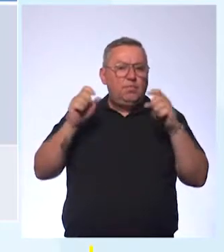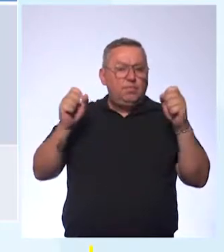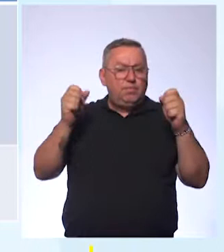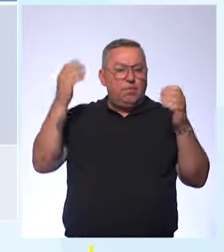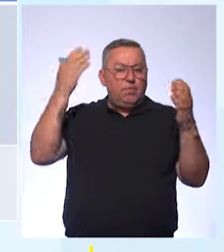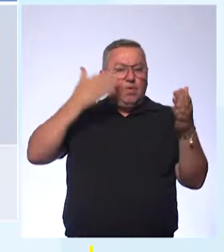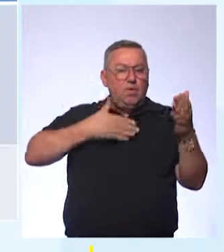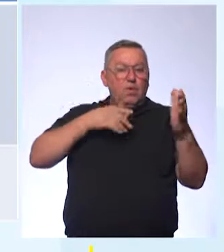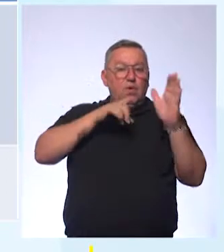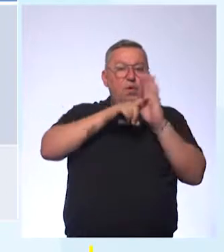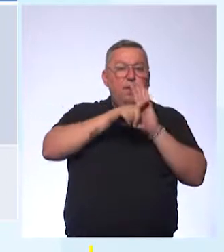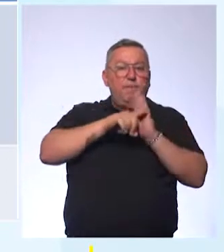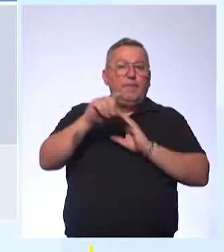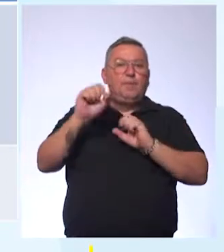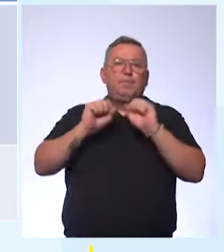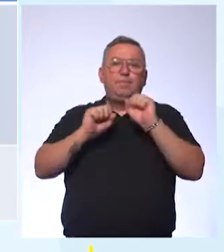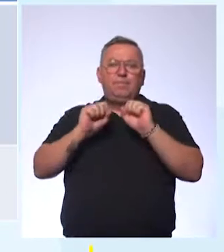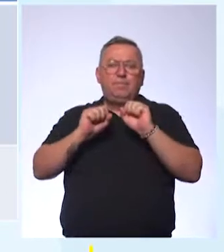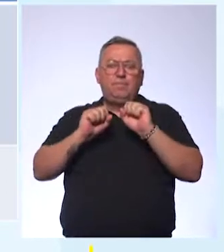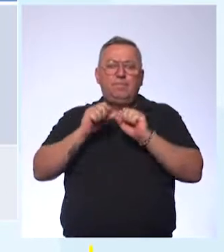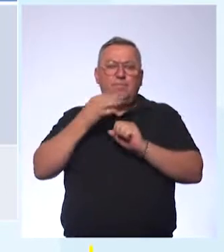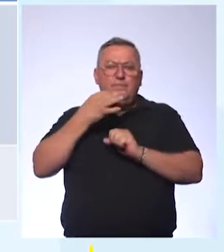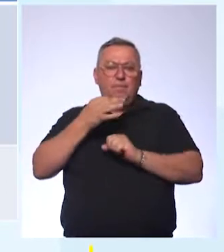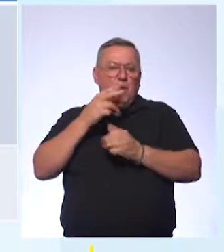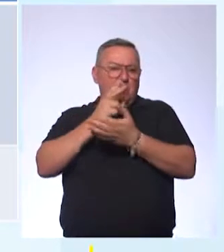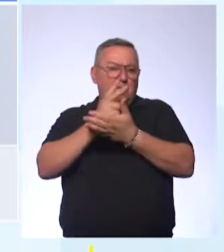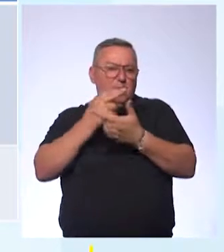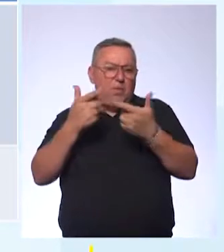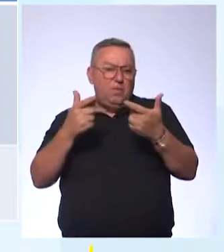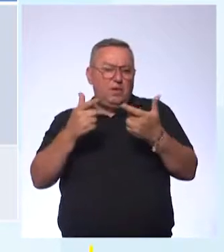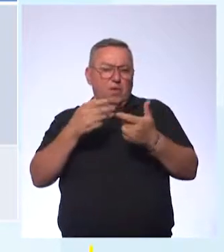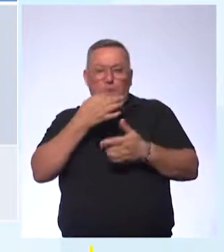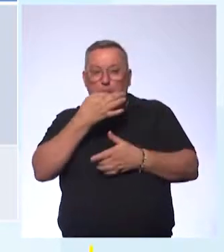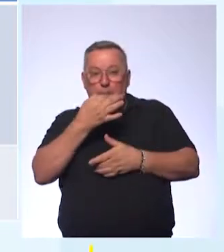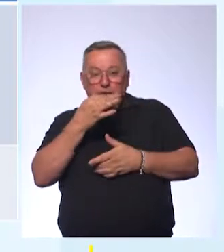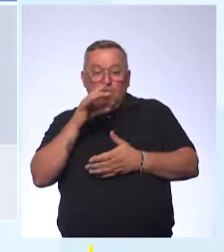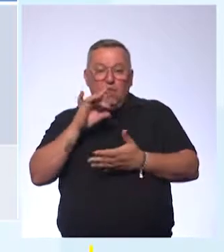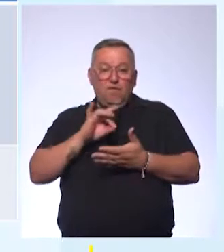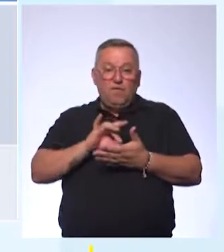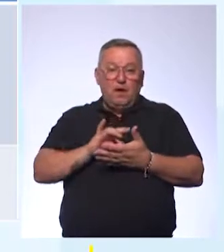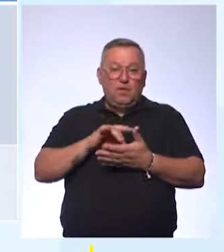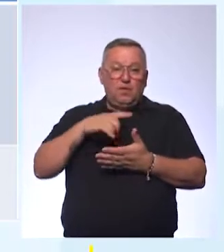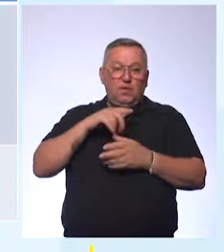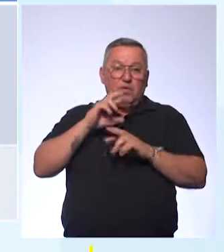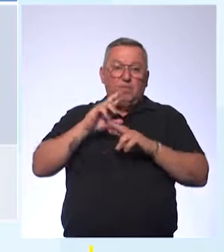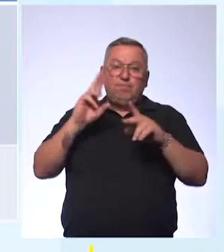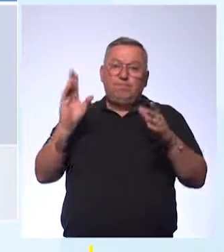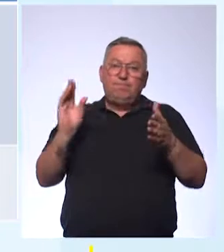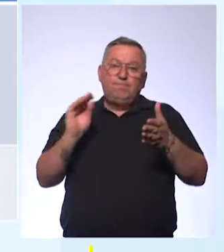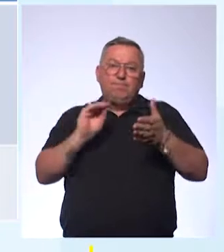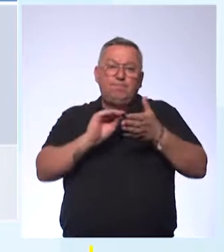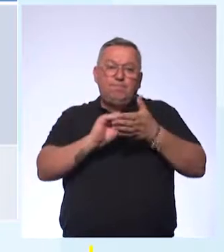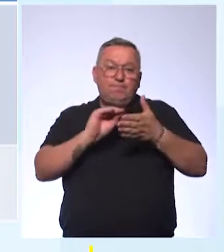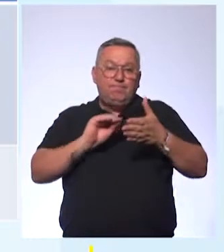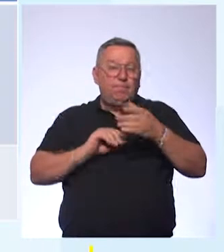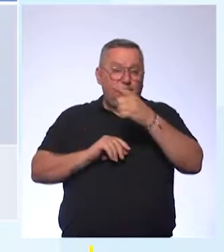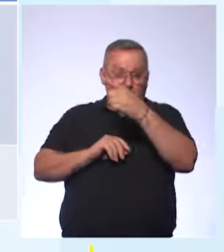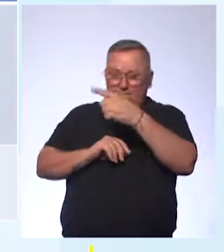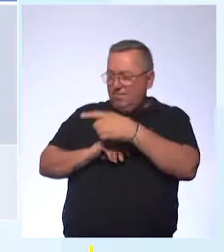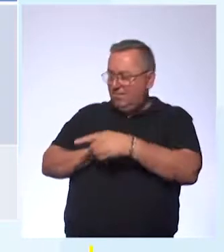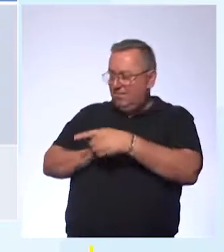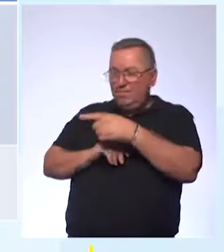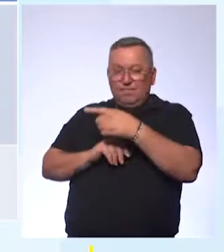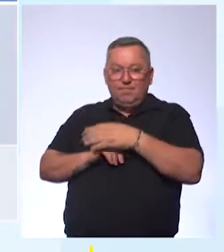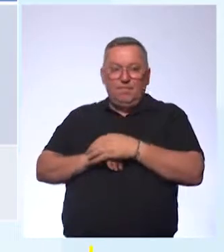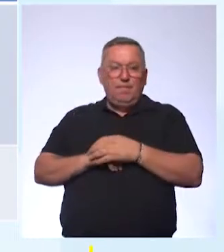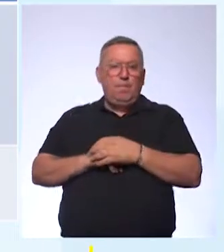provado por meio de consulta à empresa. Se vocês repararem, é a mesma coisa, fato e opinião. Só está diferente ali a forma que está a tabela.